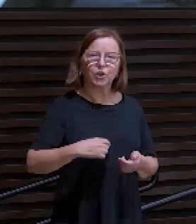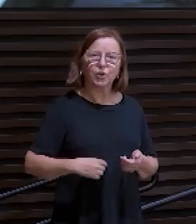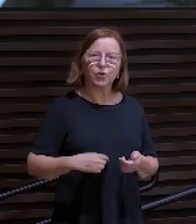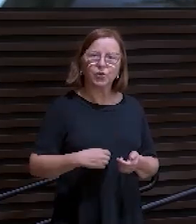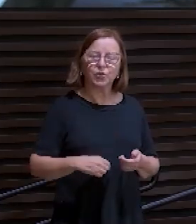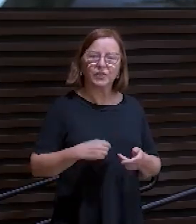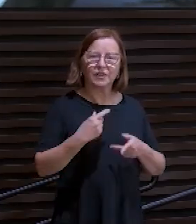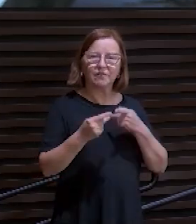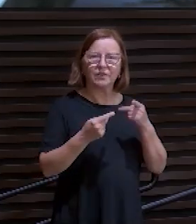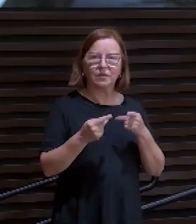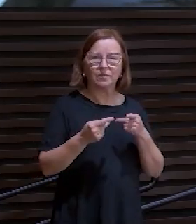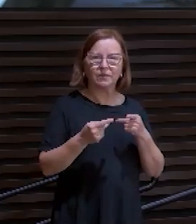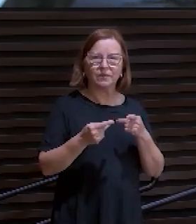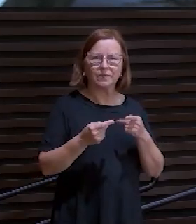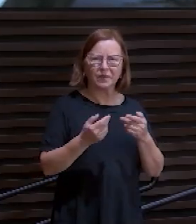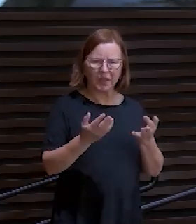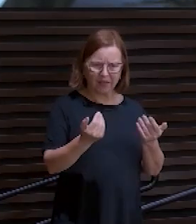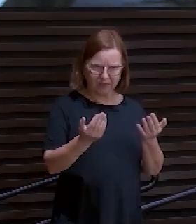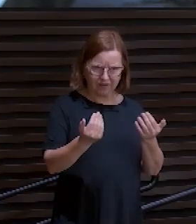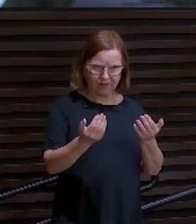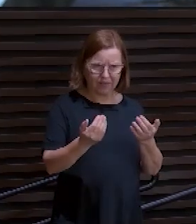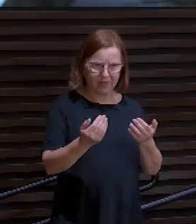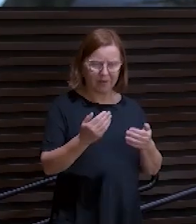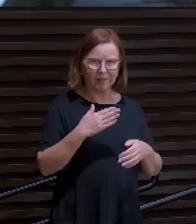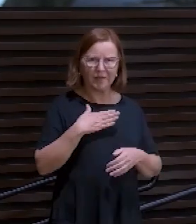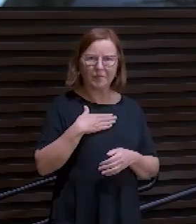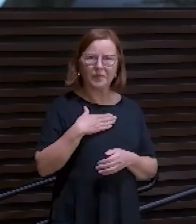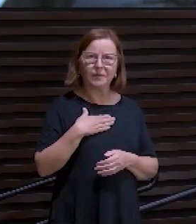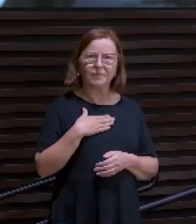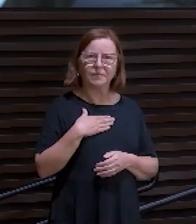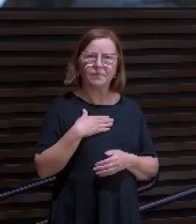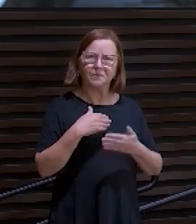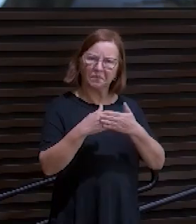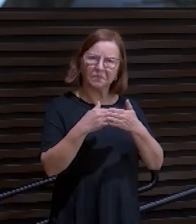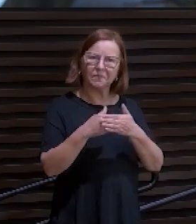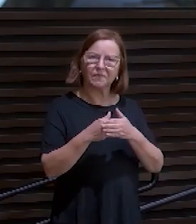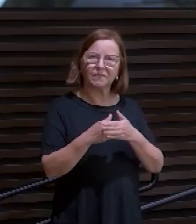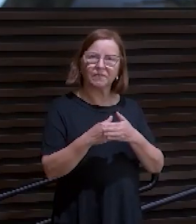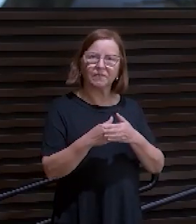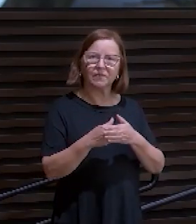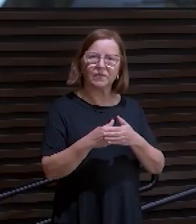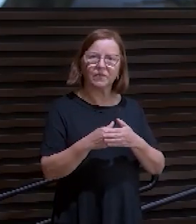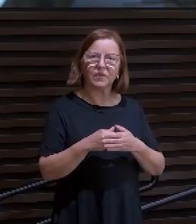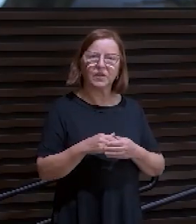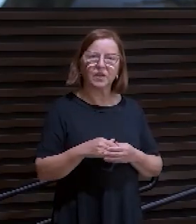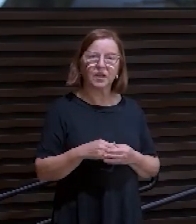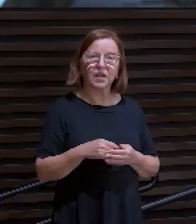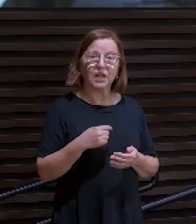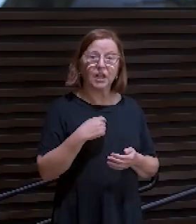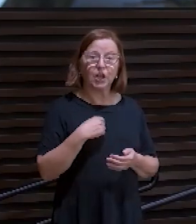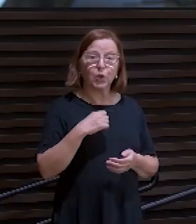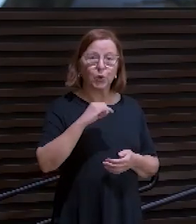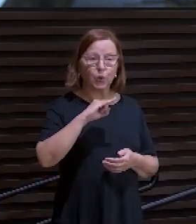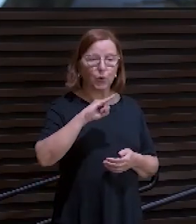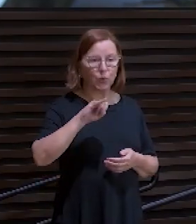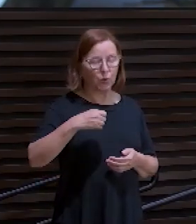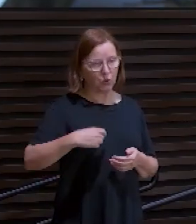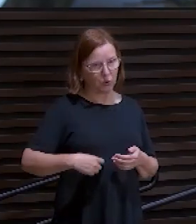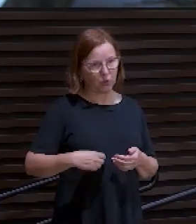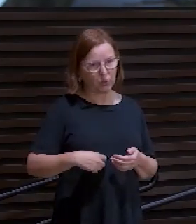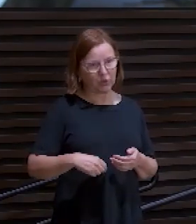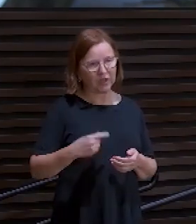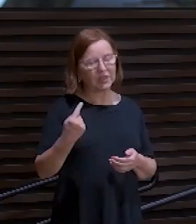agora chegai-vos a mim. E chegaram-se. Então disse, eu sou José, vosso irmão, a